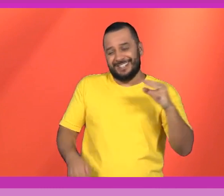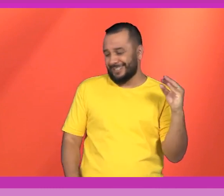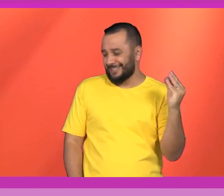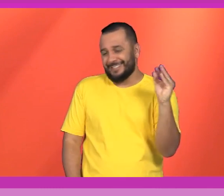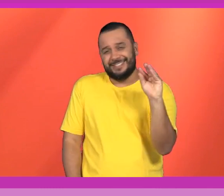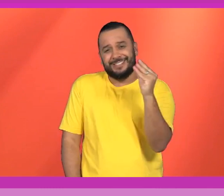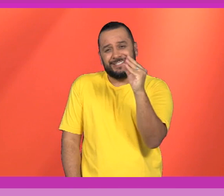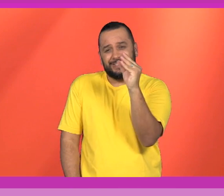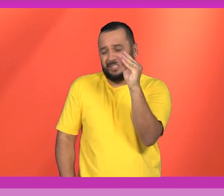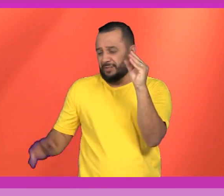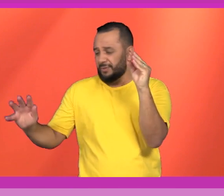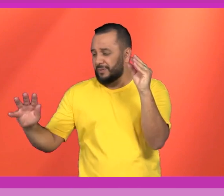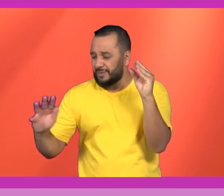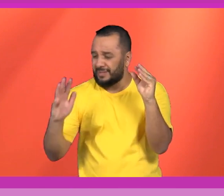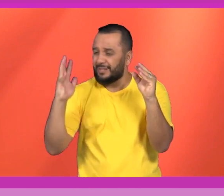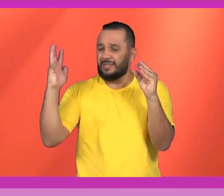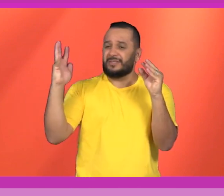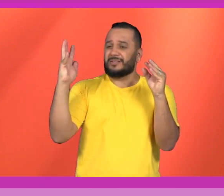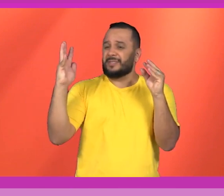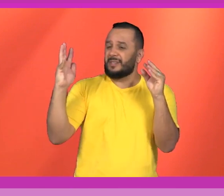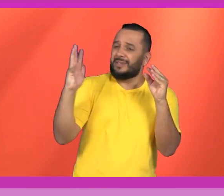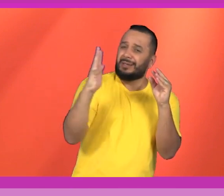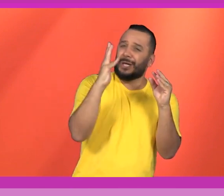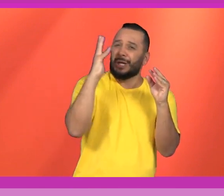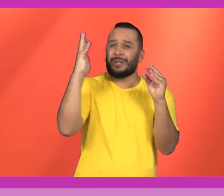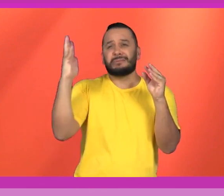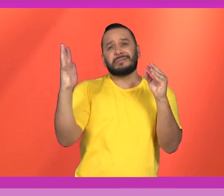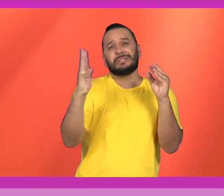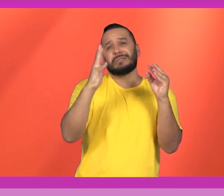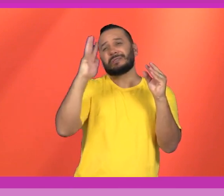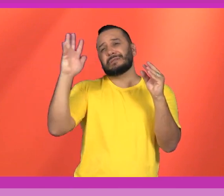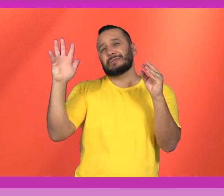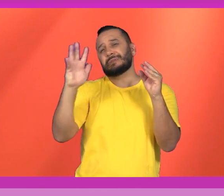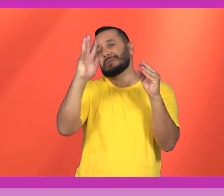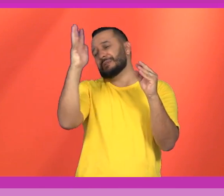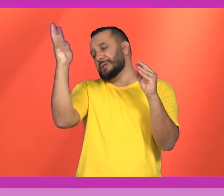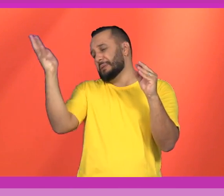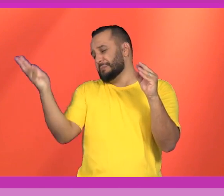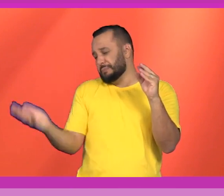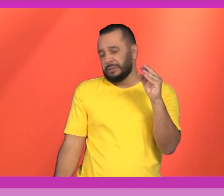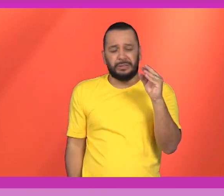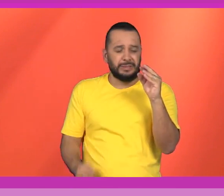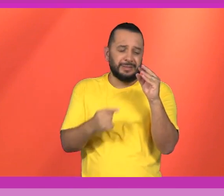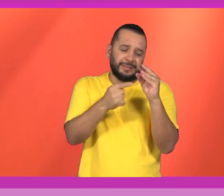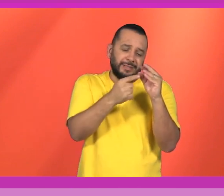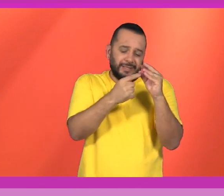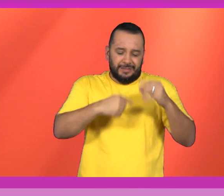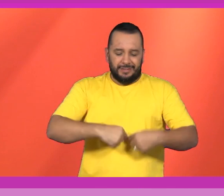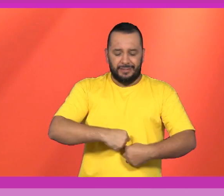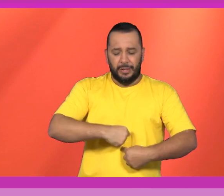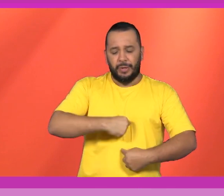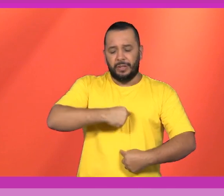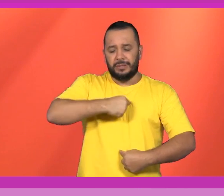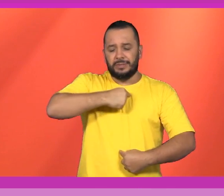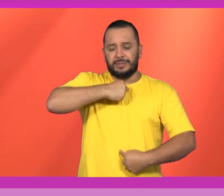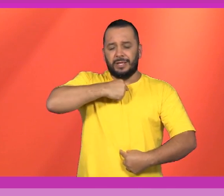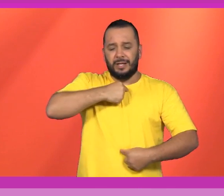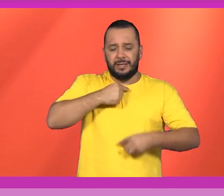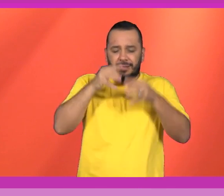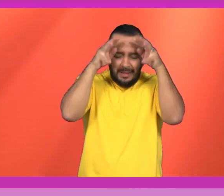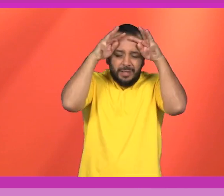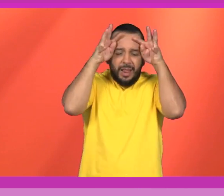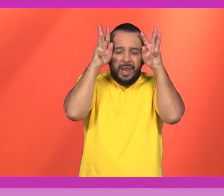visitar. O cravo teve um desmaio e a